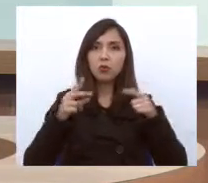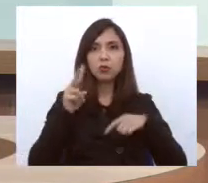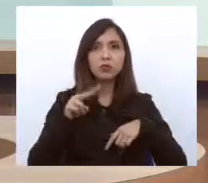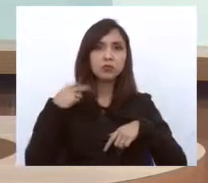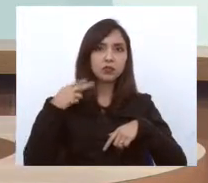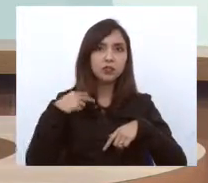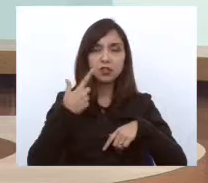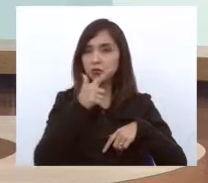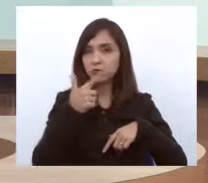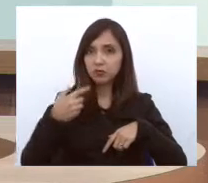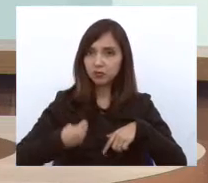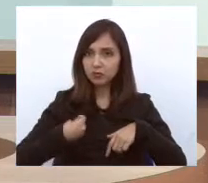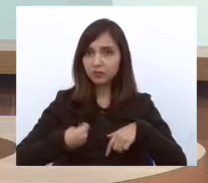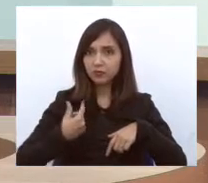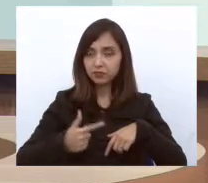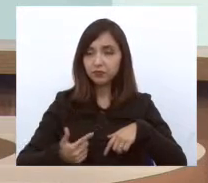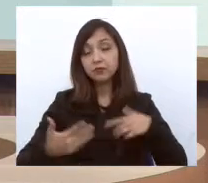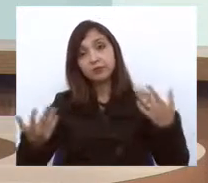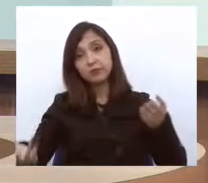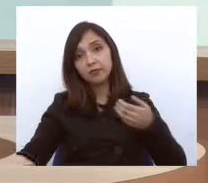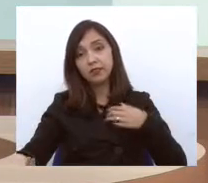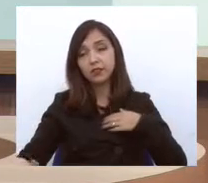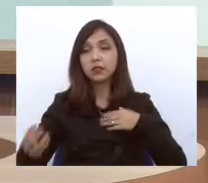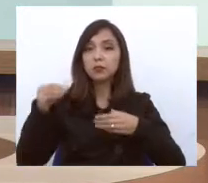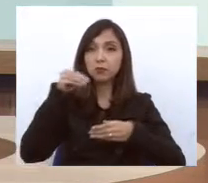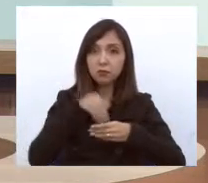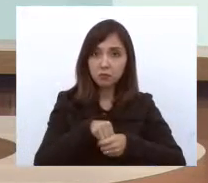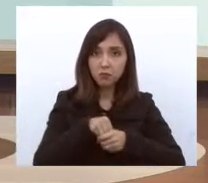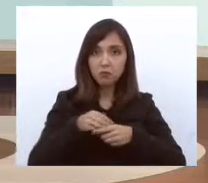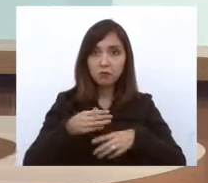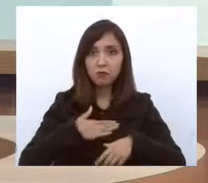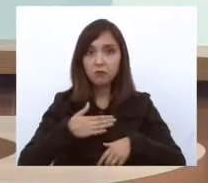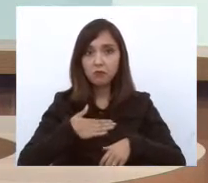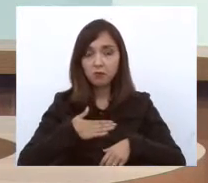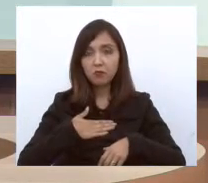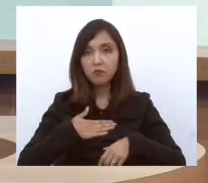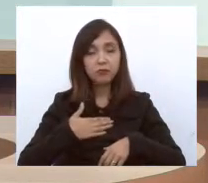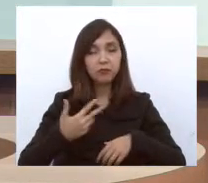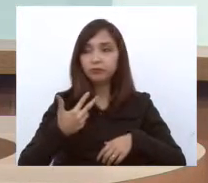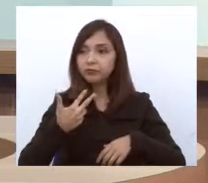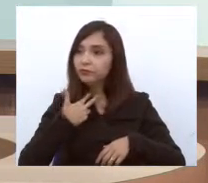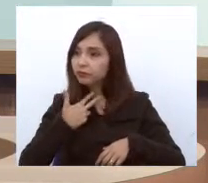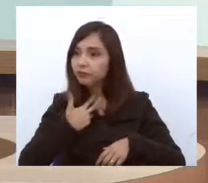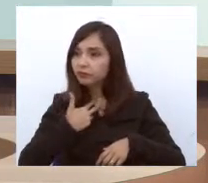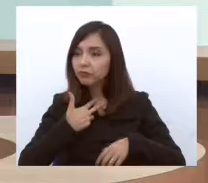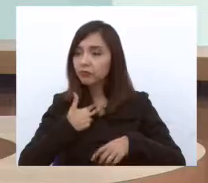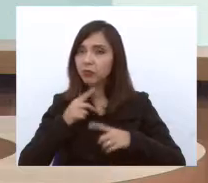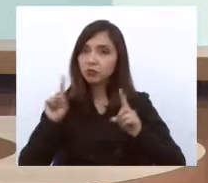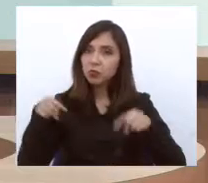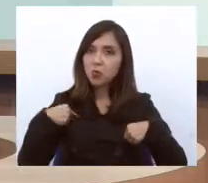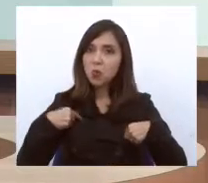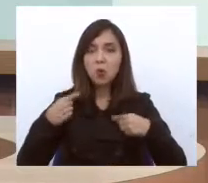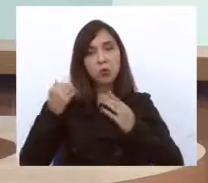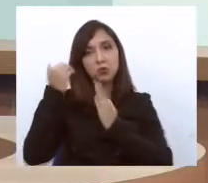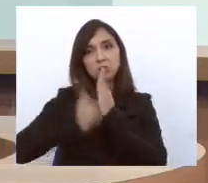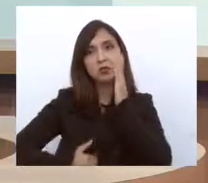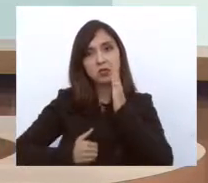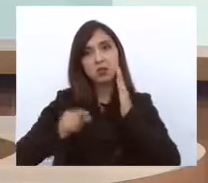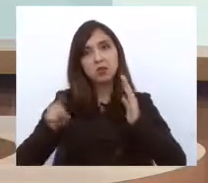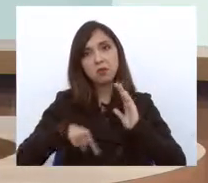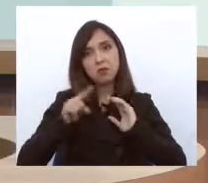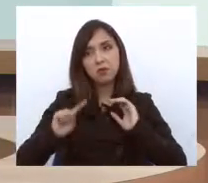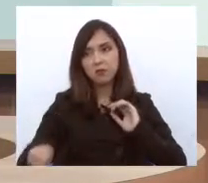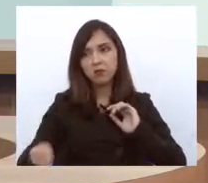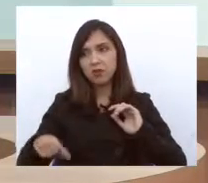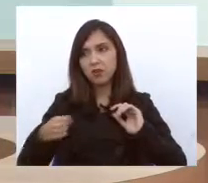não estava, né? Então, meu voto não pode ser acusado de derrubar a emenda, no qual eu sou